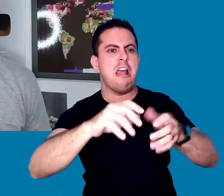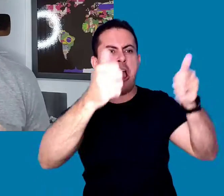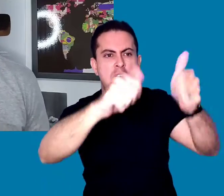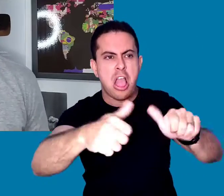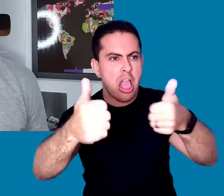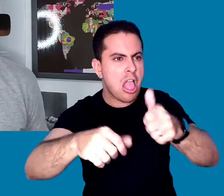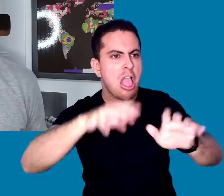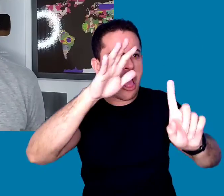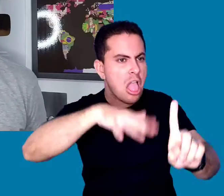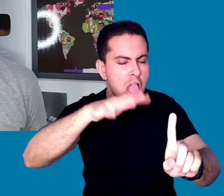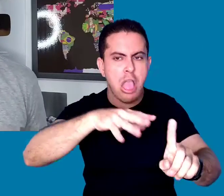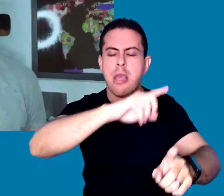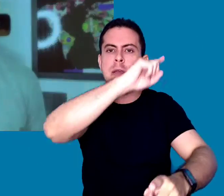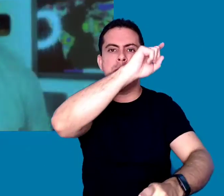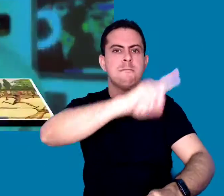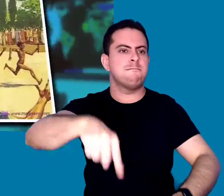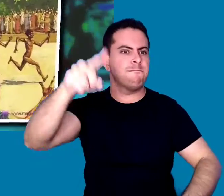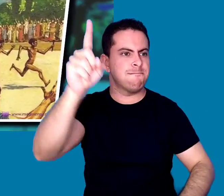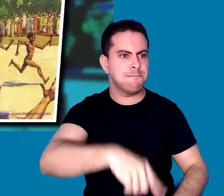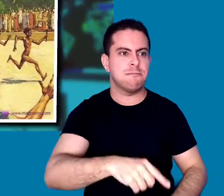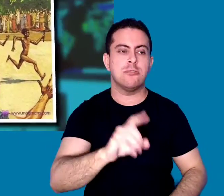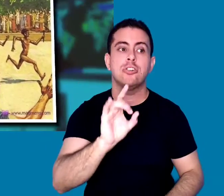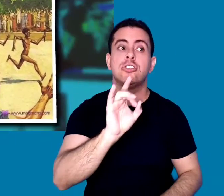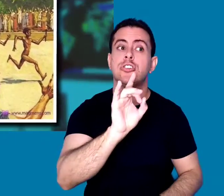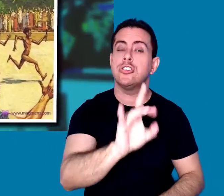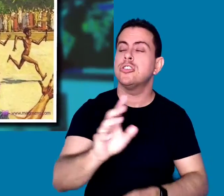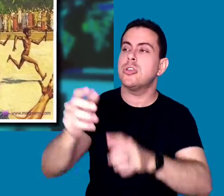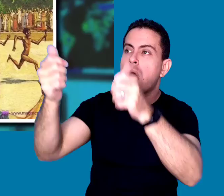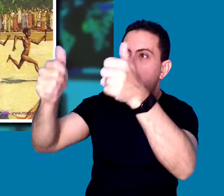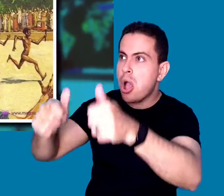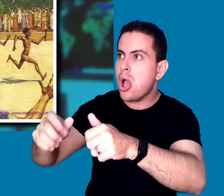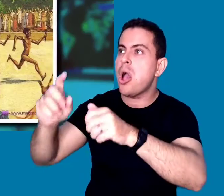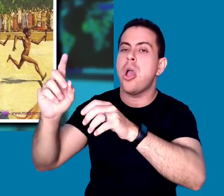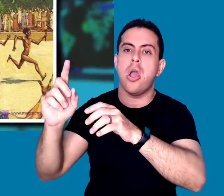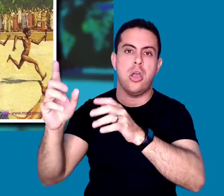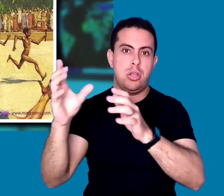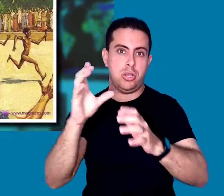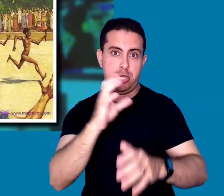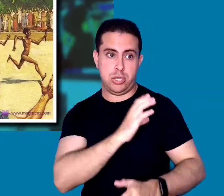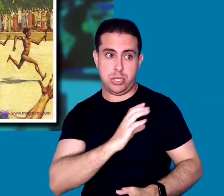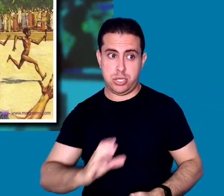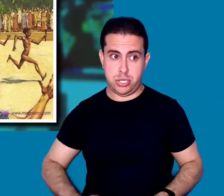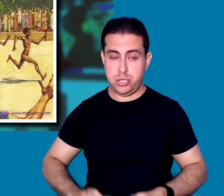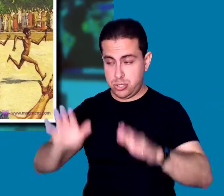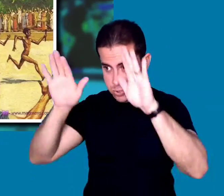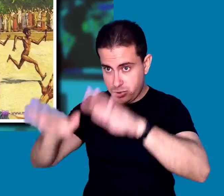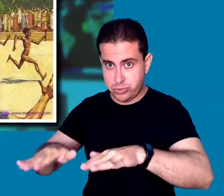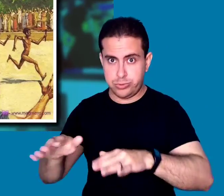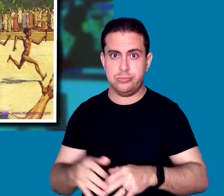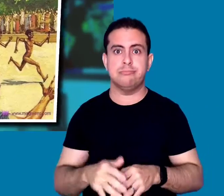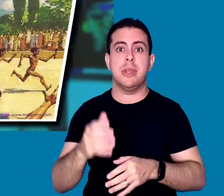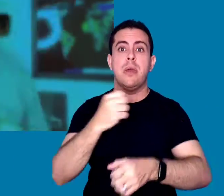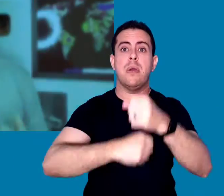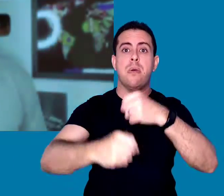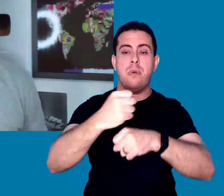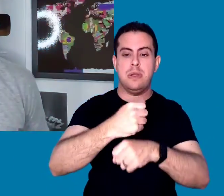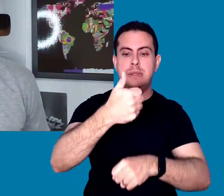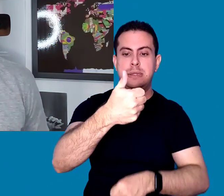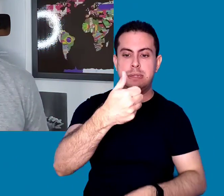que homenageasse diferentes deuses a não ser o deus cristão. Com isso, as últimas Olimpíadas ocorreram no ano